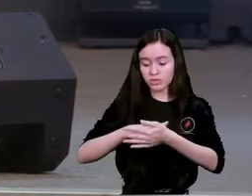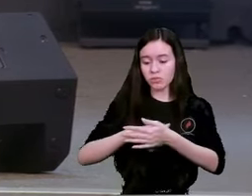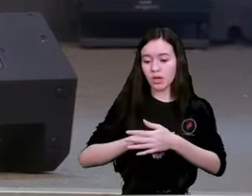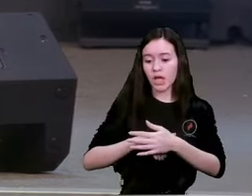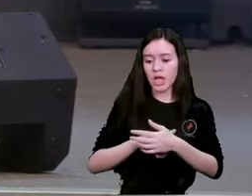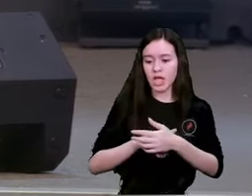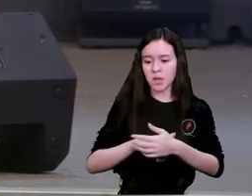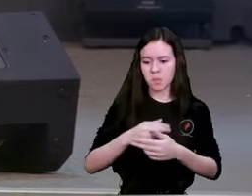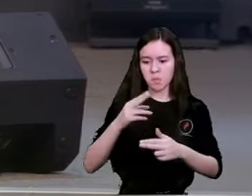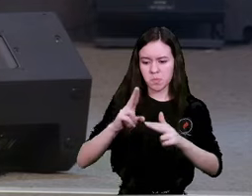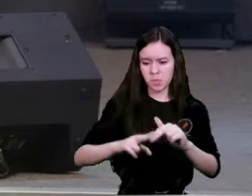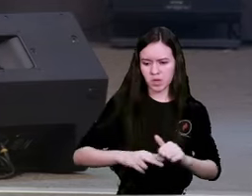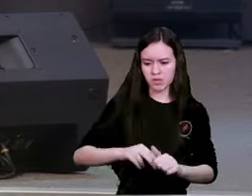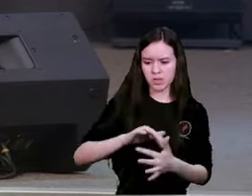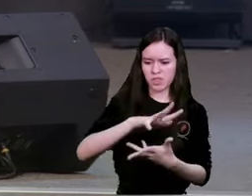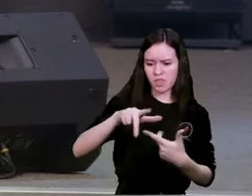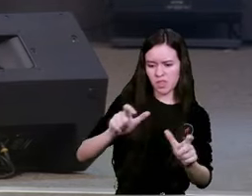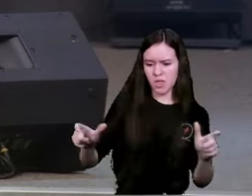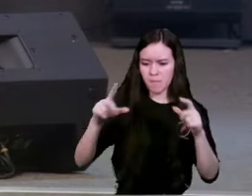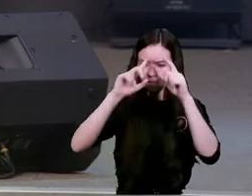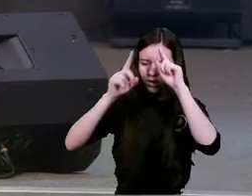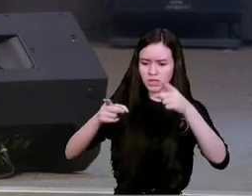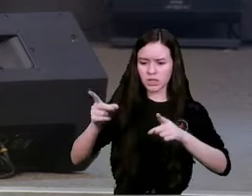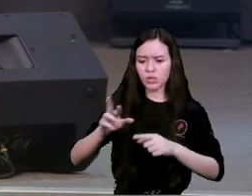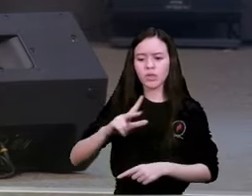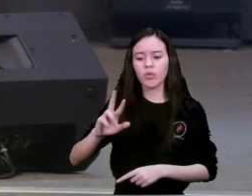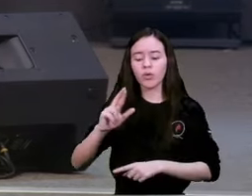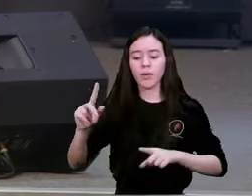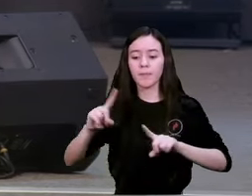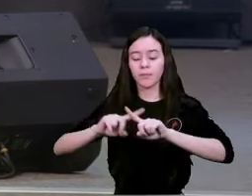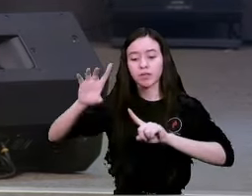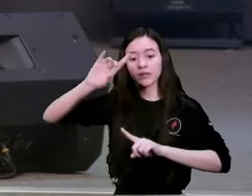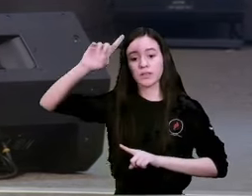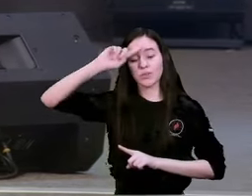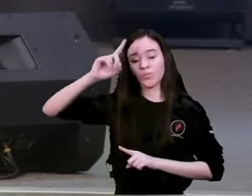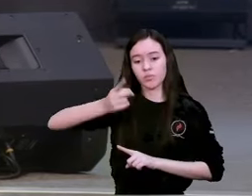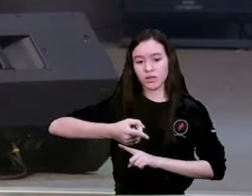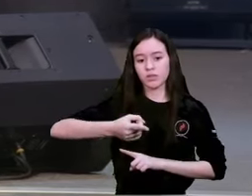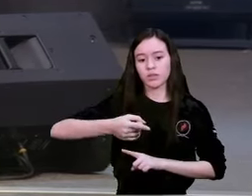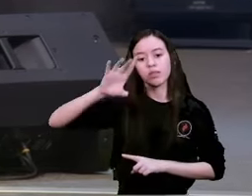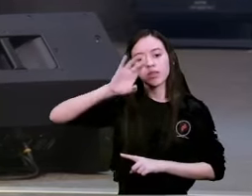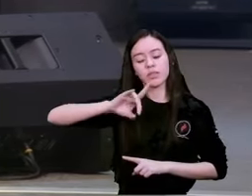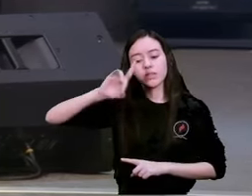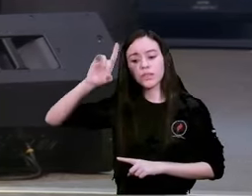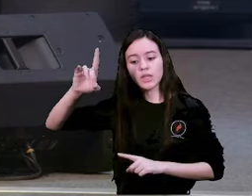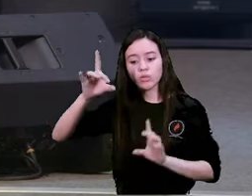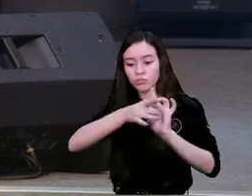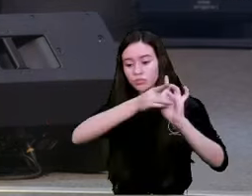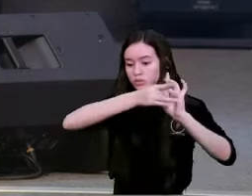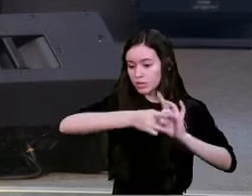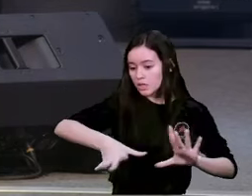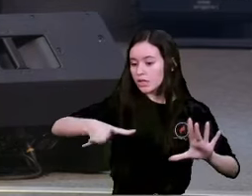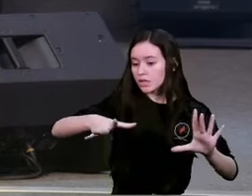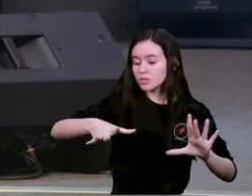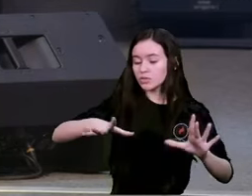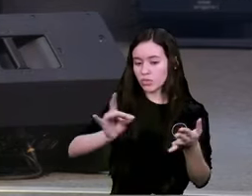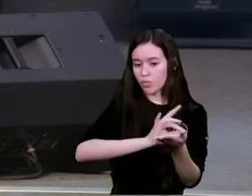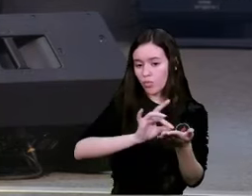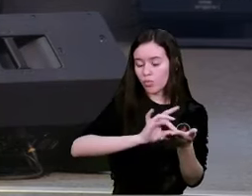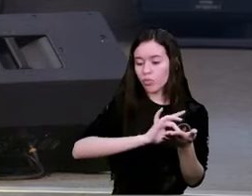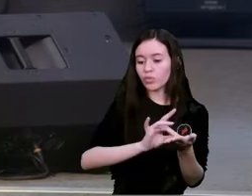de baixo. O que está vindo por ordem de cima. Sou eu que permiti o